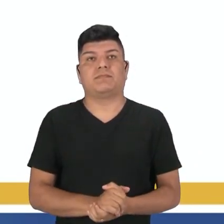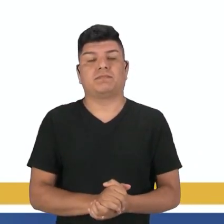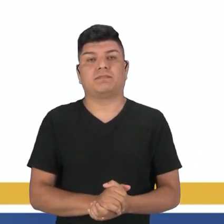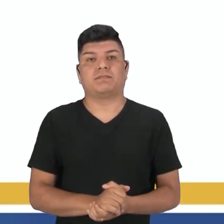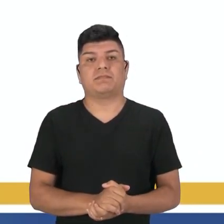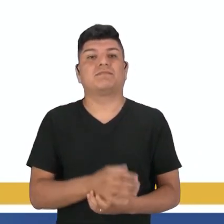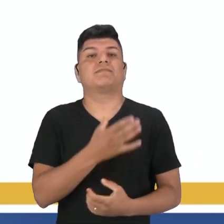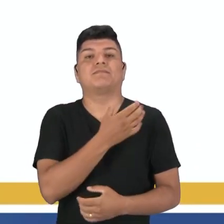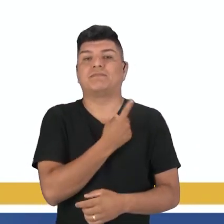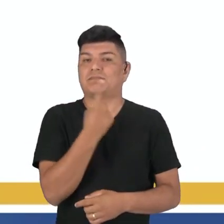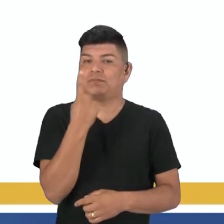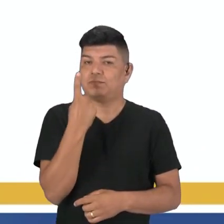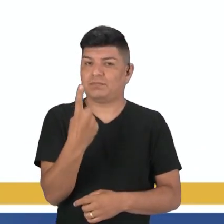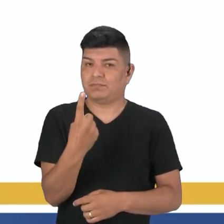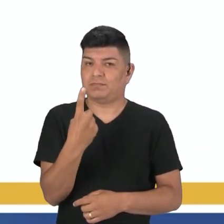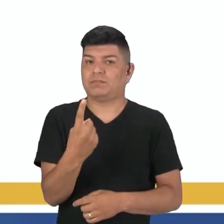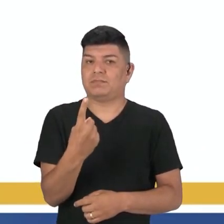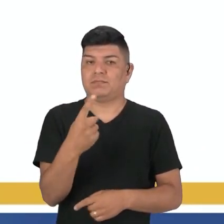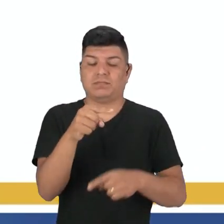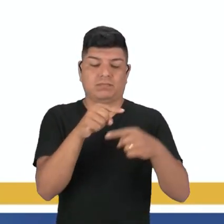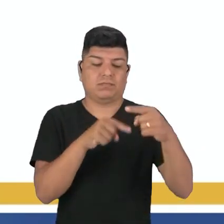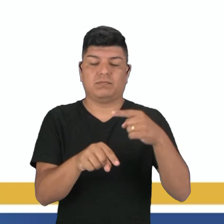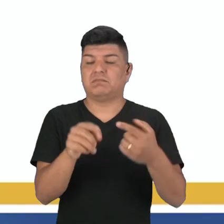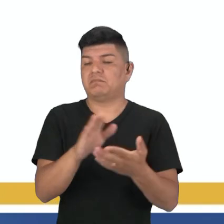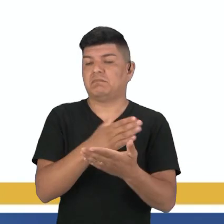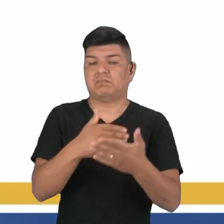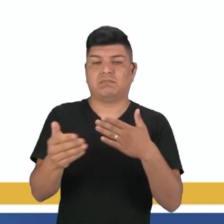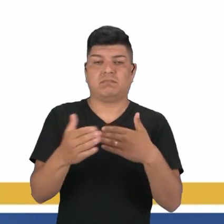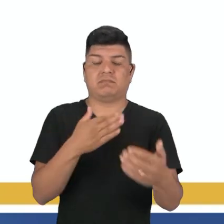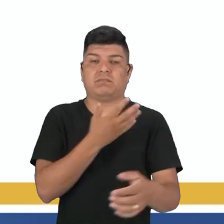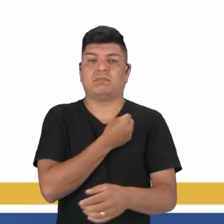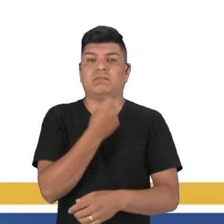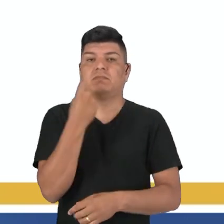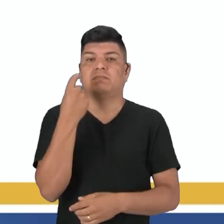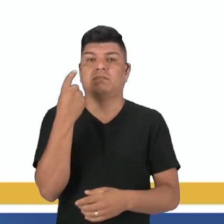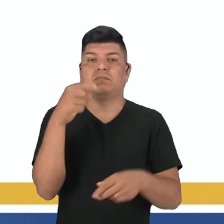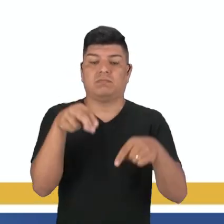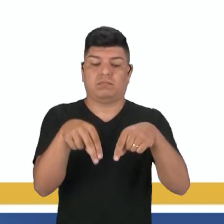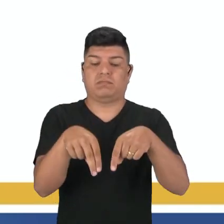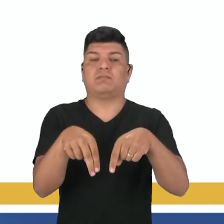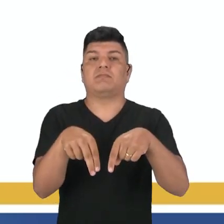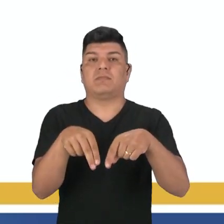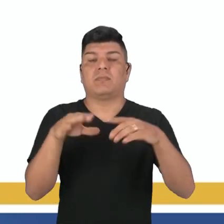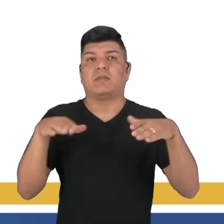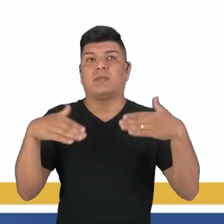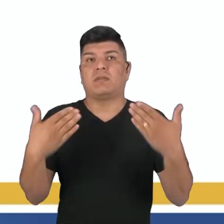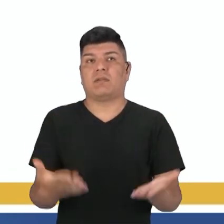aí? O número 1. O número 1 ele é divisor de qualquer número natural. E qual é o